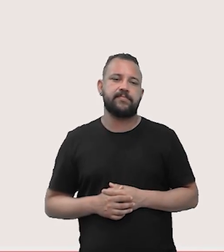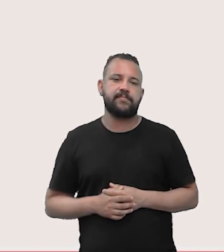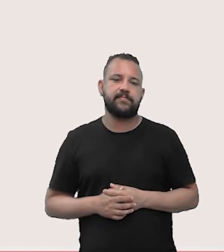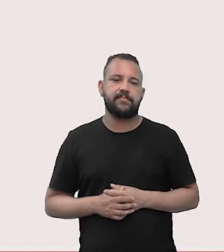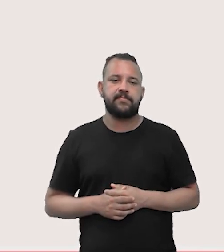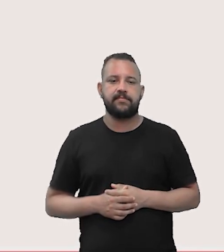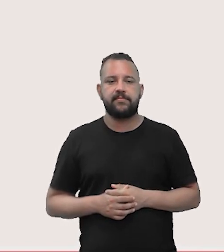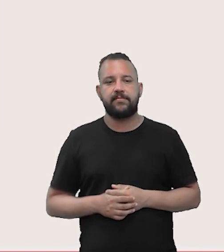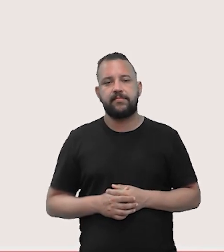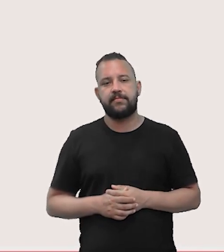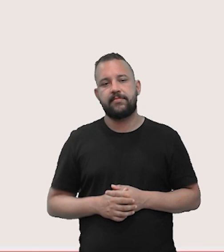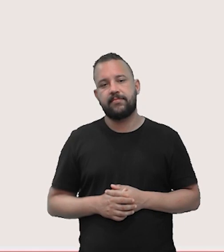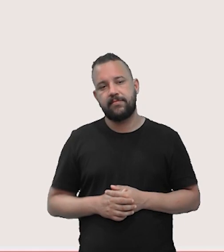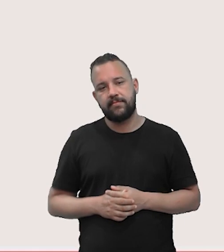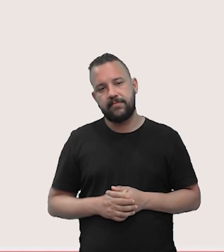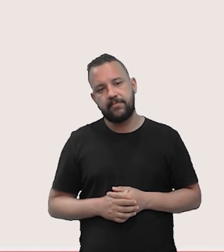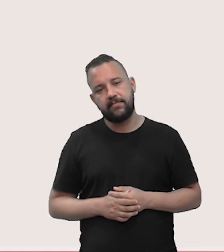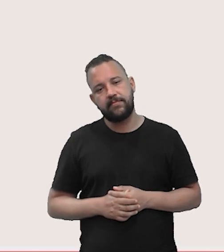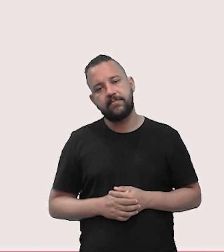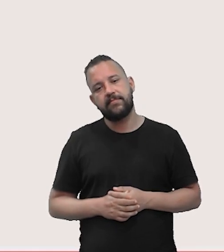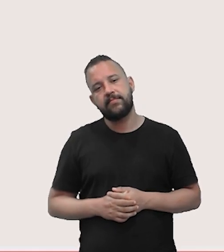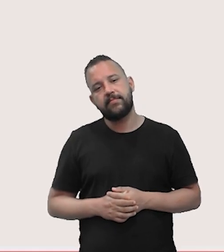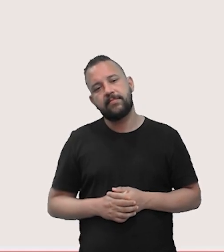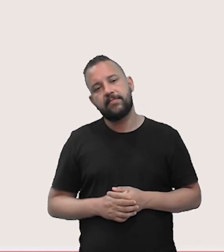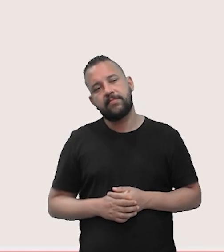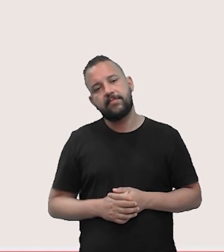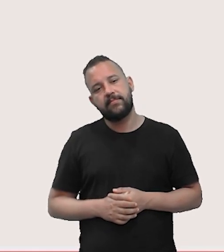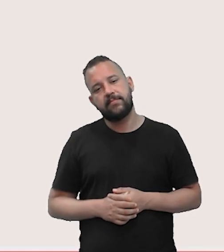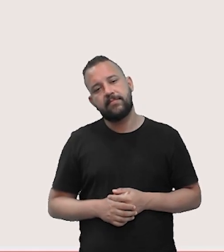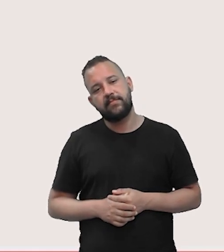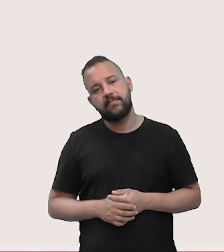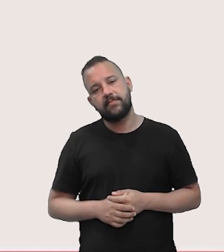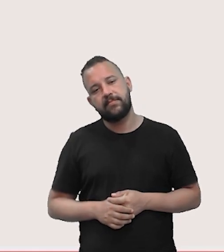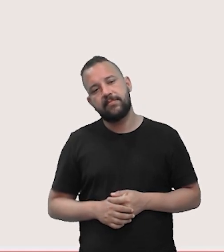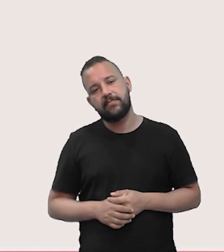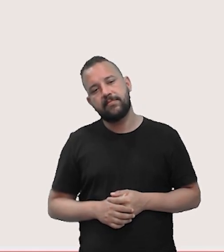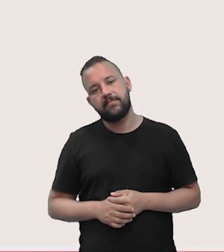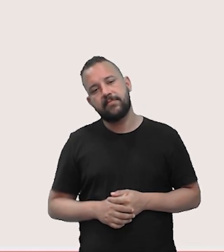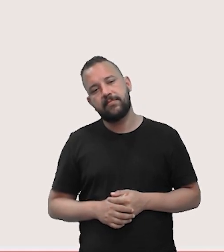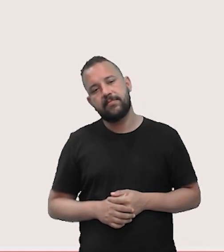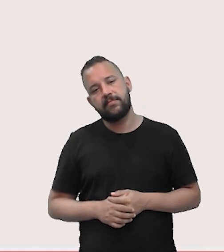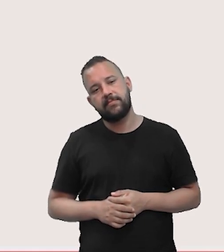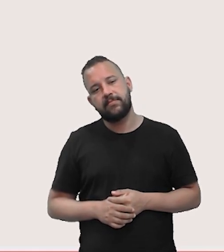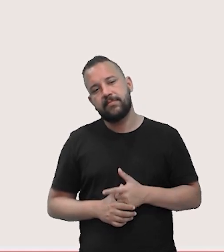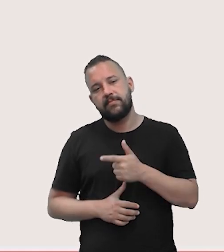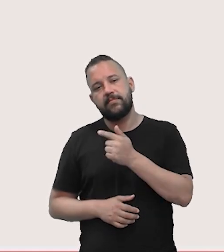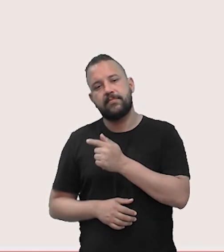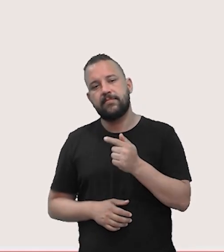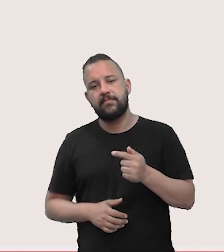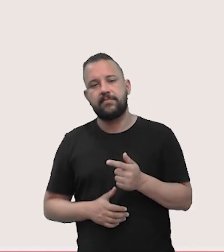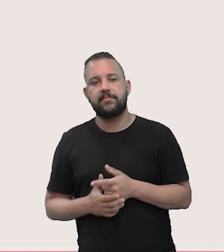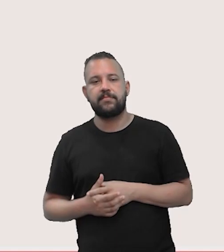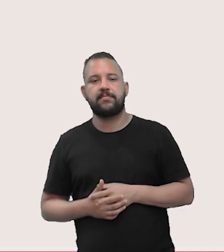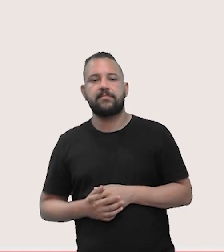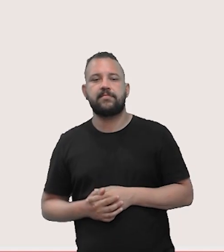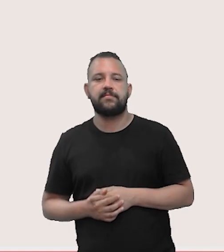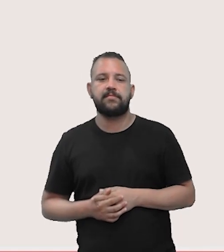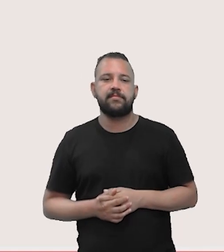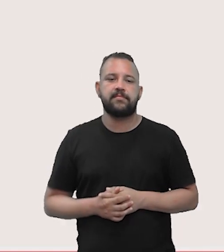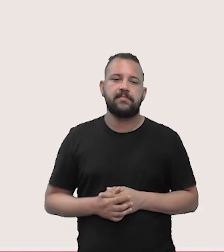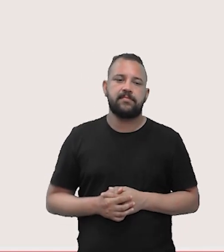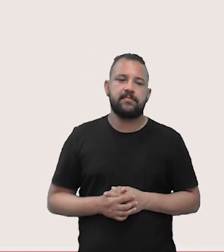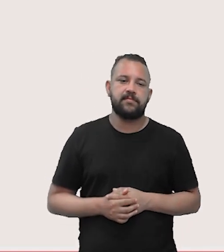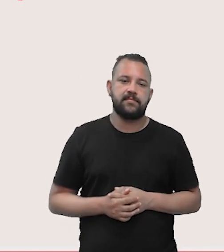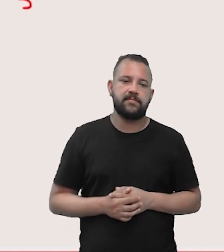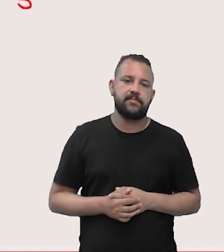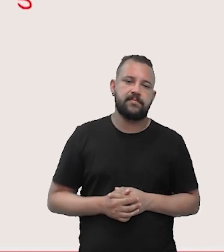somado com o 20. E aí eu vou ter aqui ó, o total de, olha só, 71. Pensa comigo que a gente vai fazer essa questão